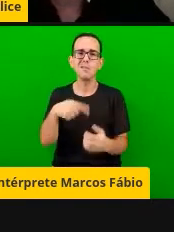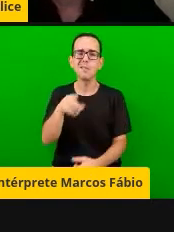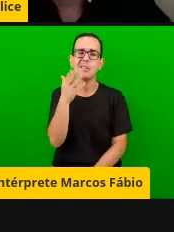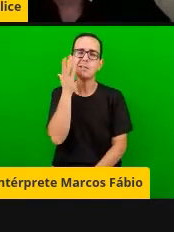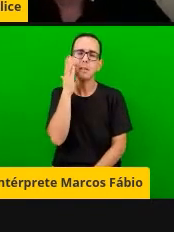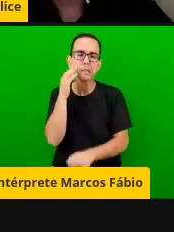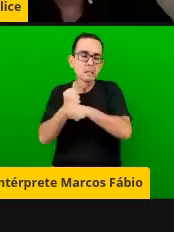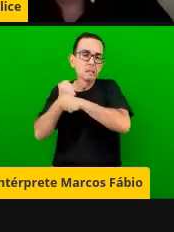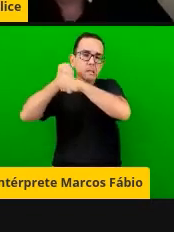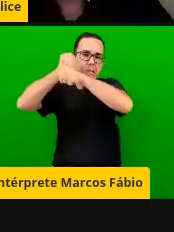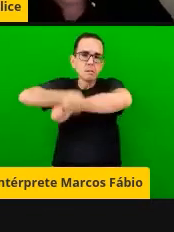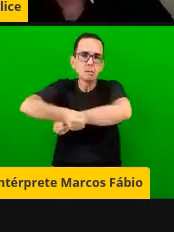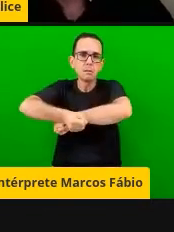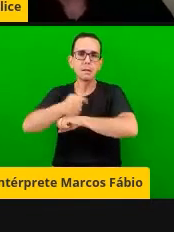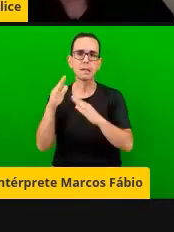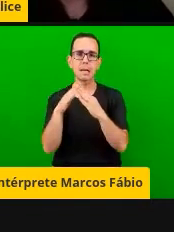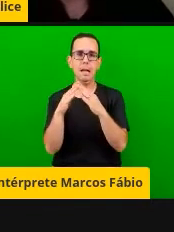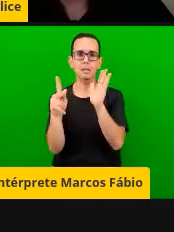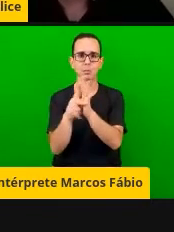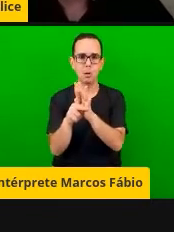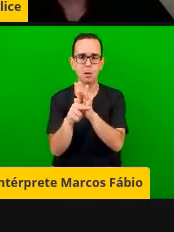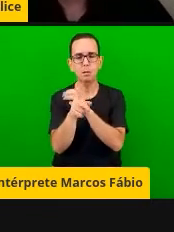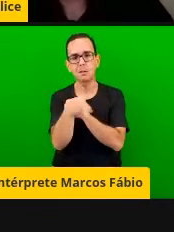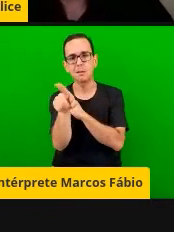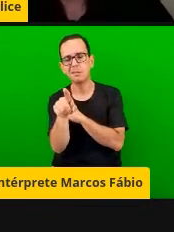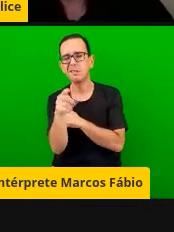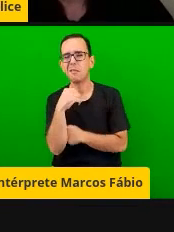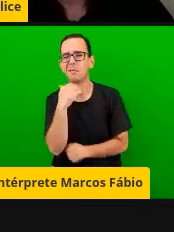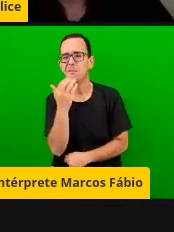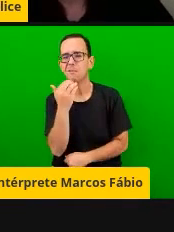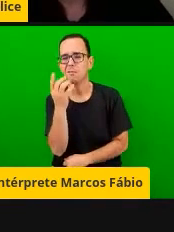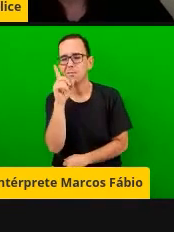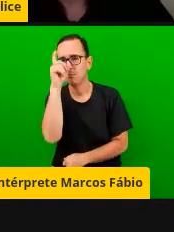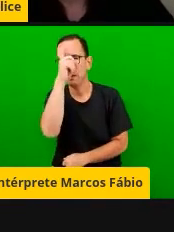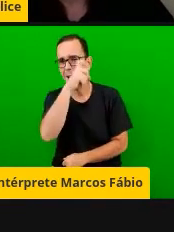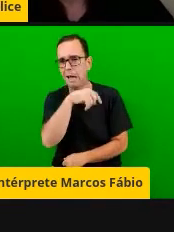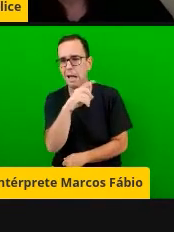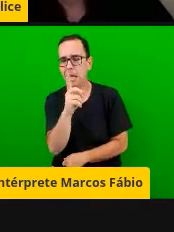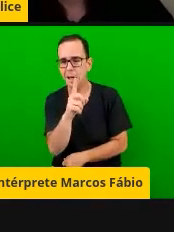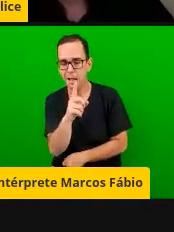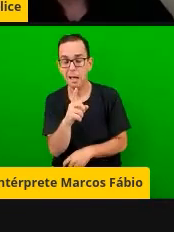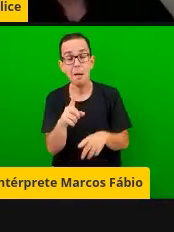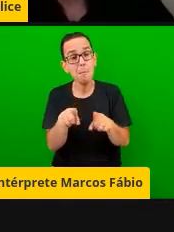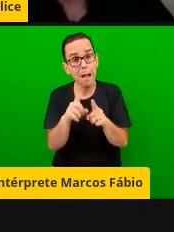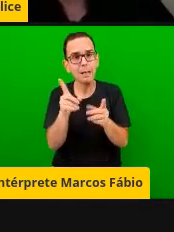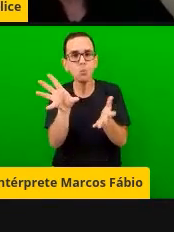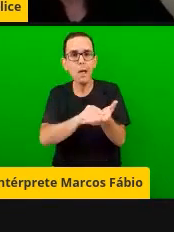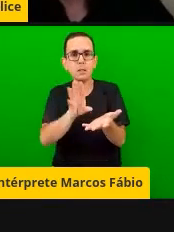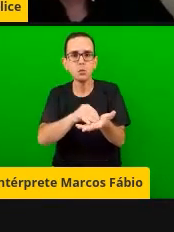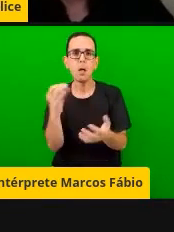em casa, que não está sendo fácil o trabalho de vocês, mas os registros, eles são importantíssimos de se